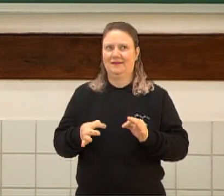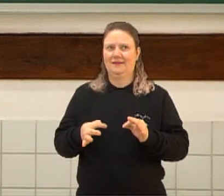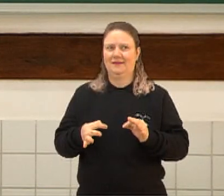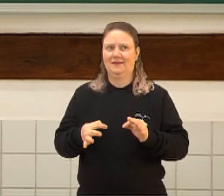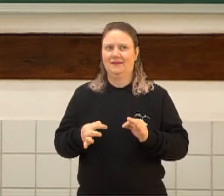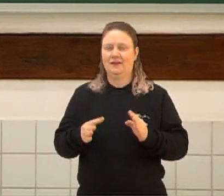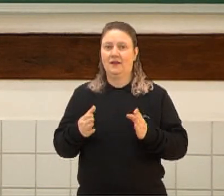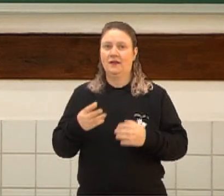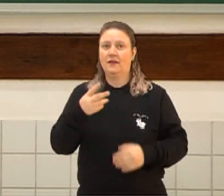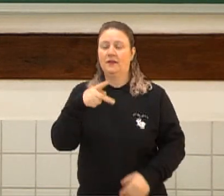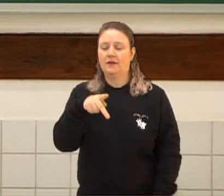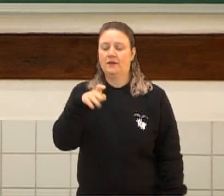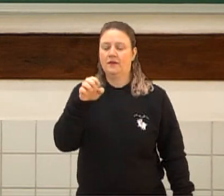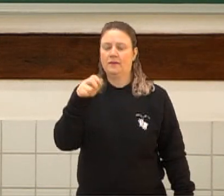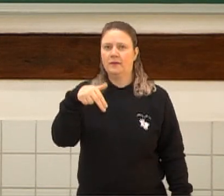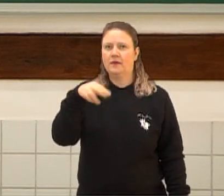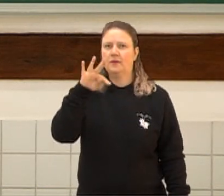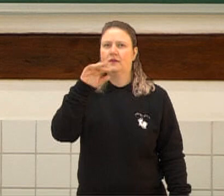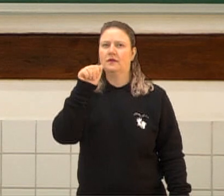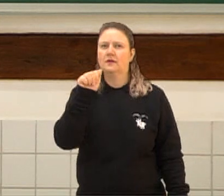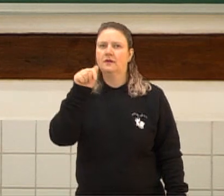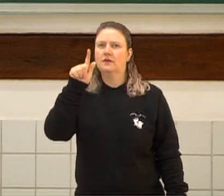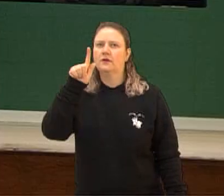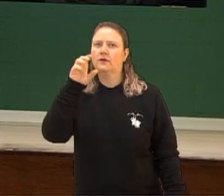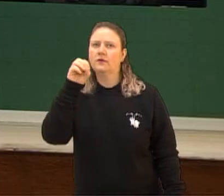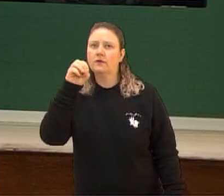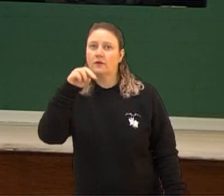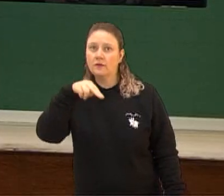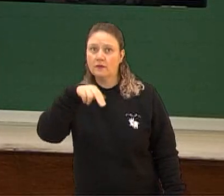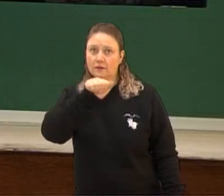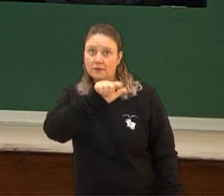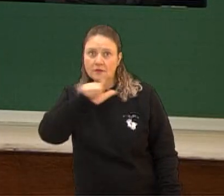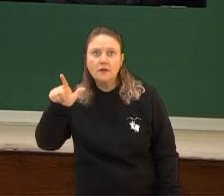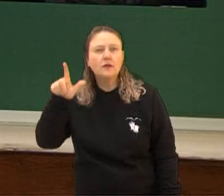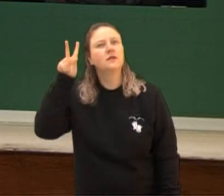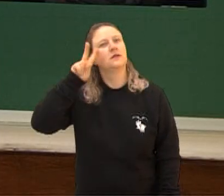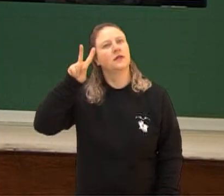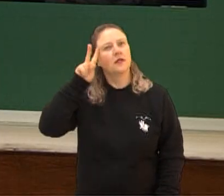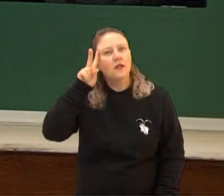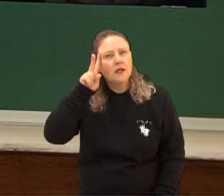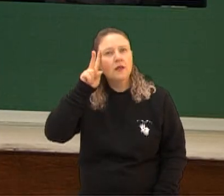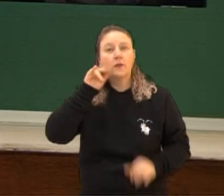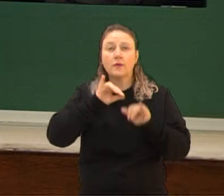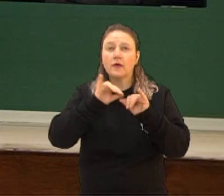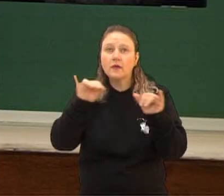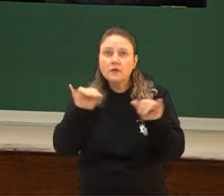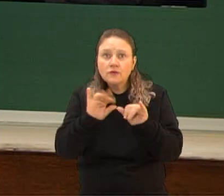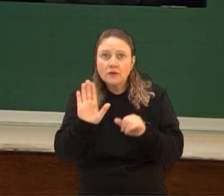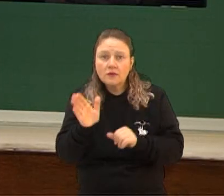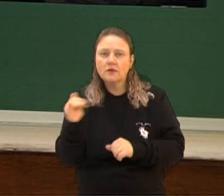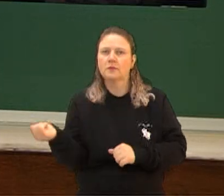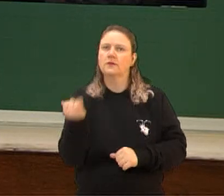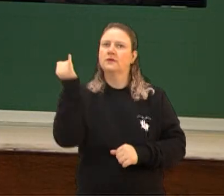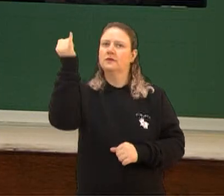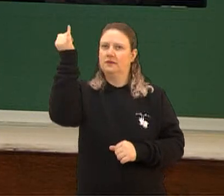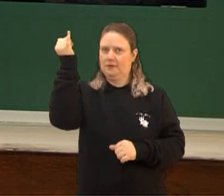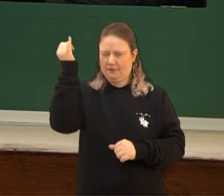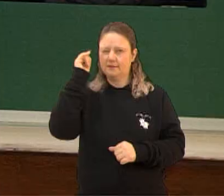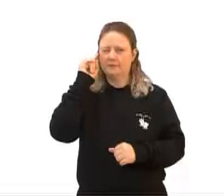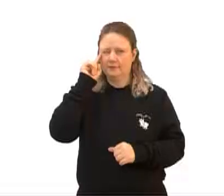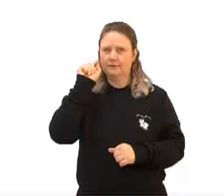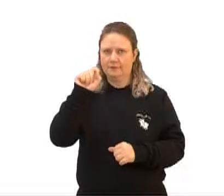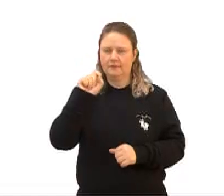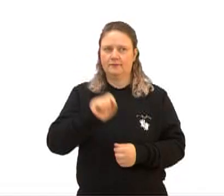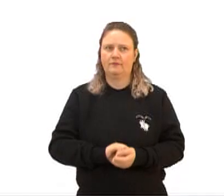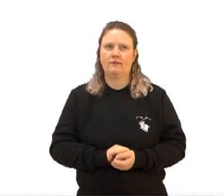Prisma pentagonal regular. Lembra que eu falei para vocês da importância do polígono no conhecimento? Então vamos lá. A aresta